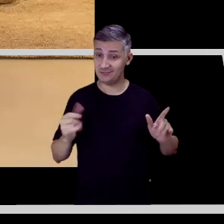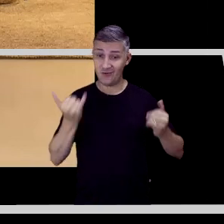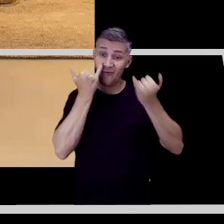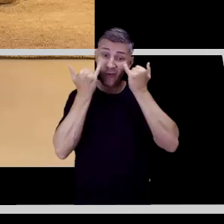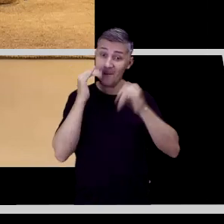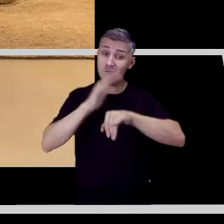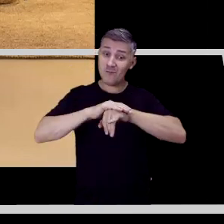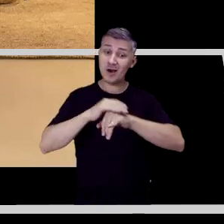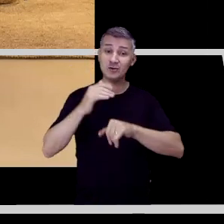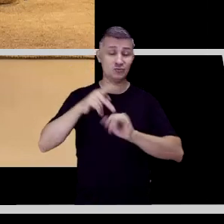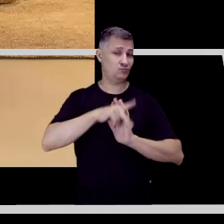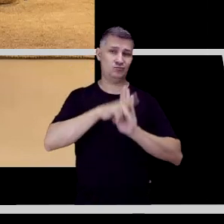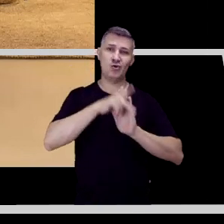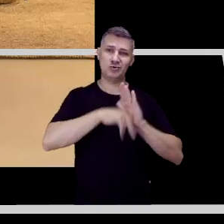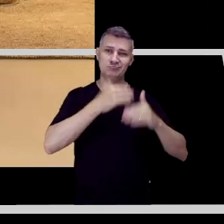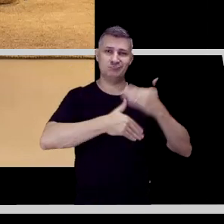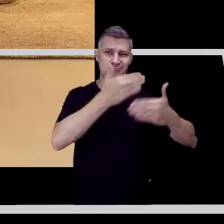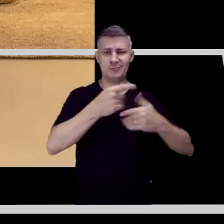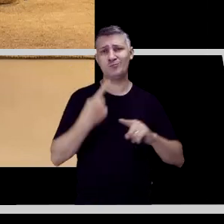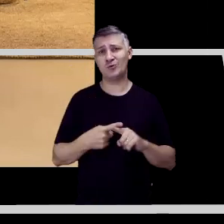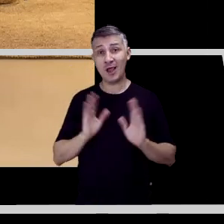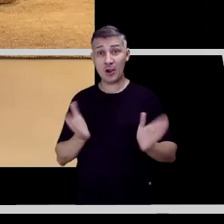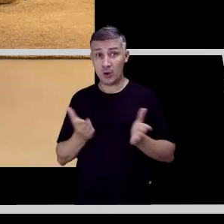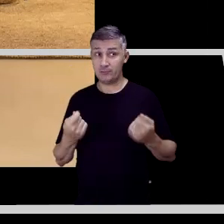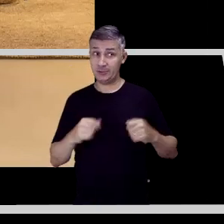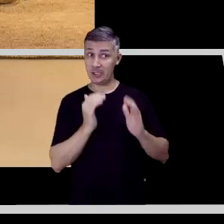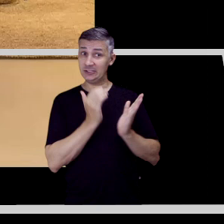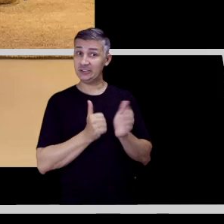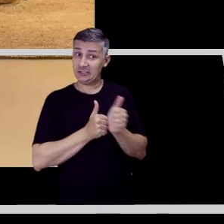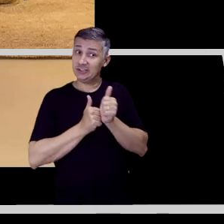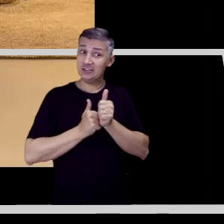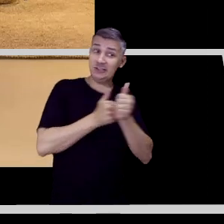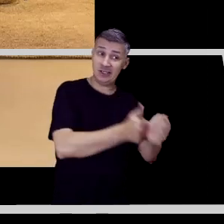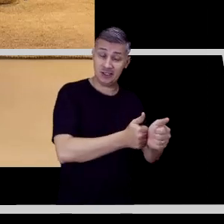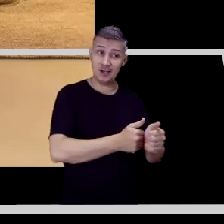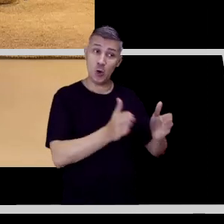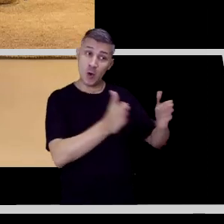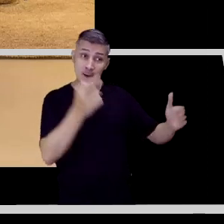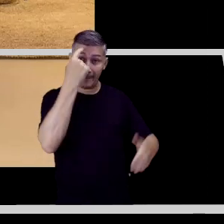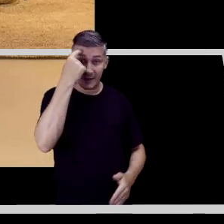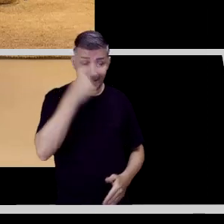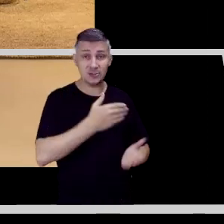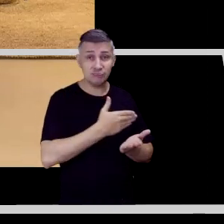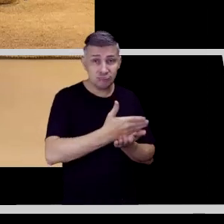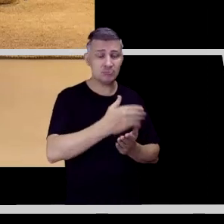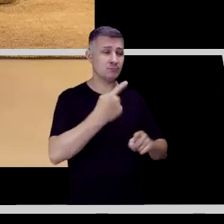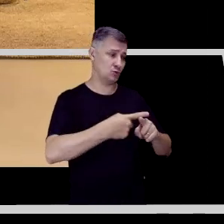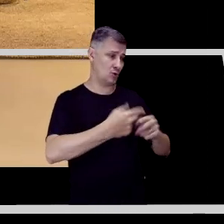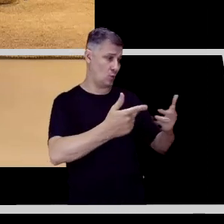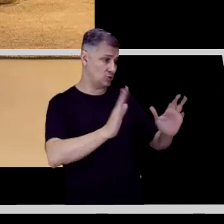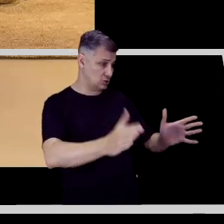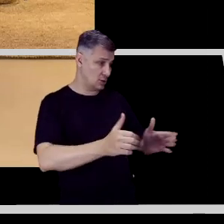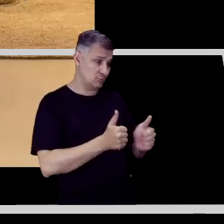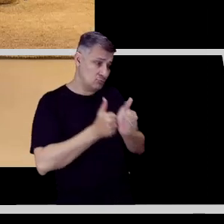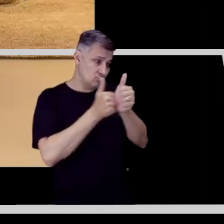porque informa muito o processo de projeto. Porque agora o desenho ele tem que, de certa forma, ser pensado desde o início